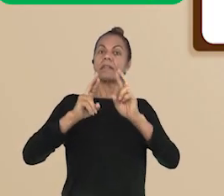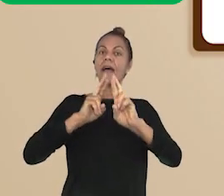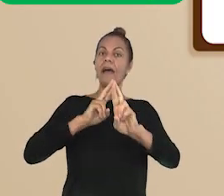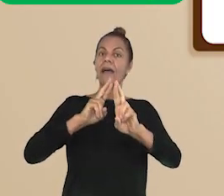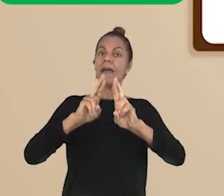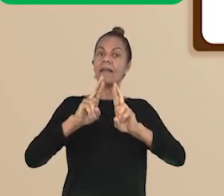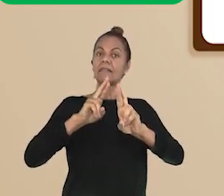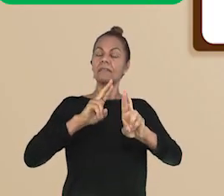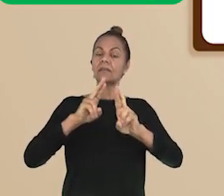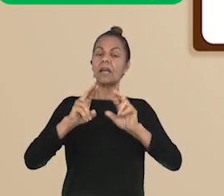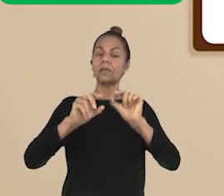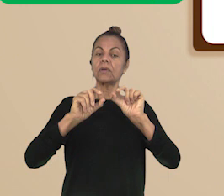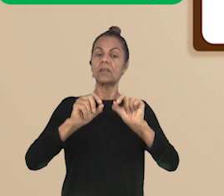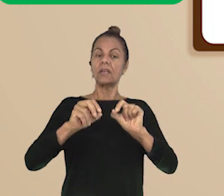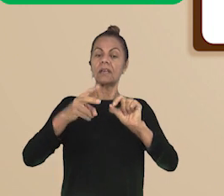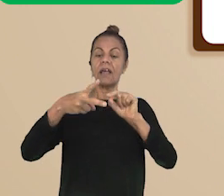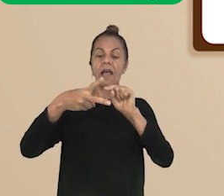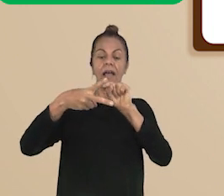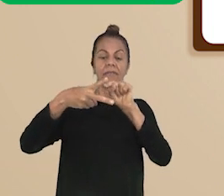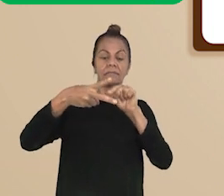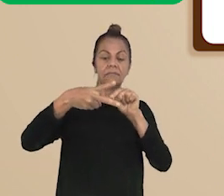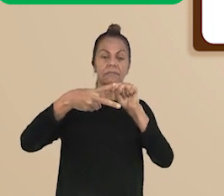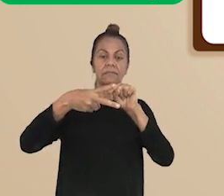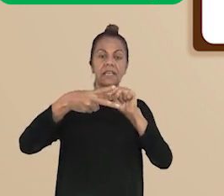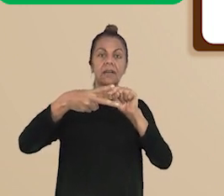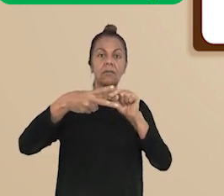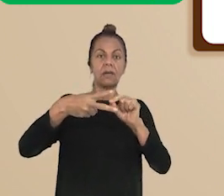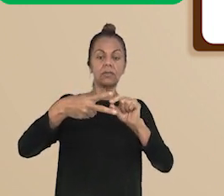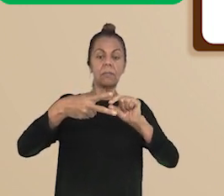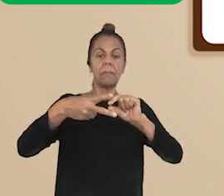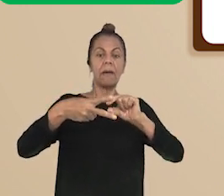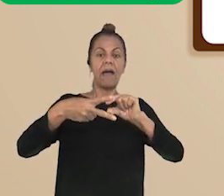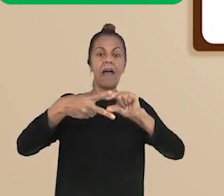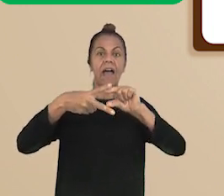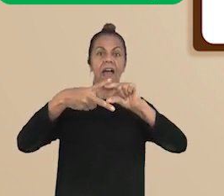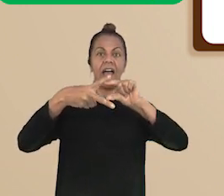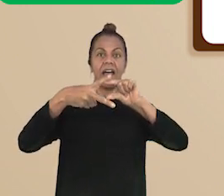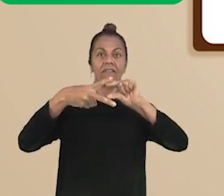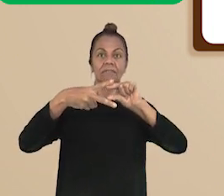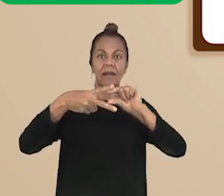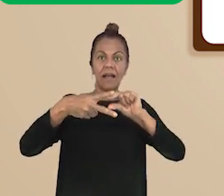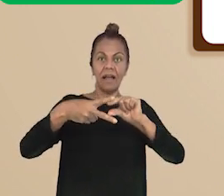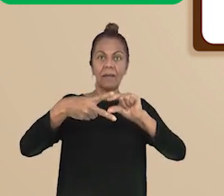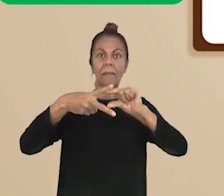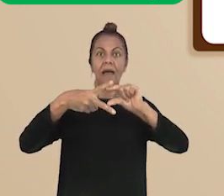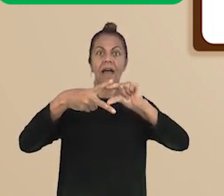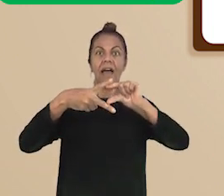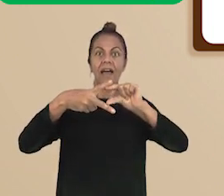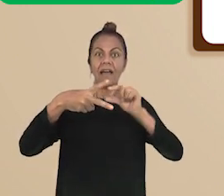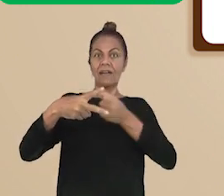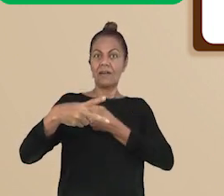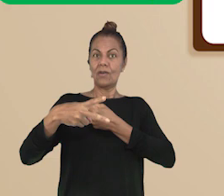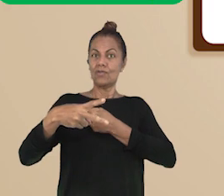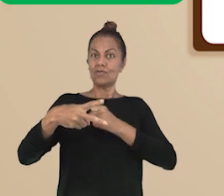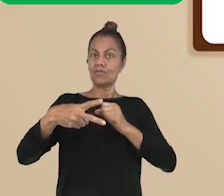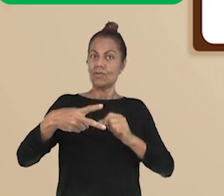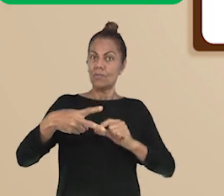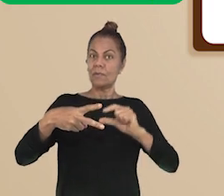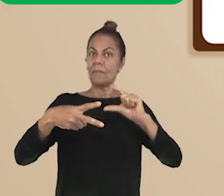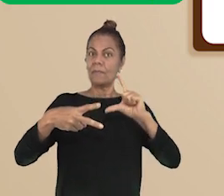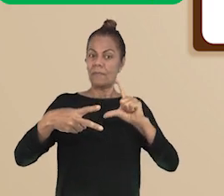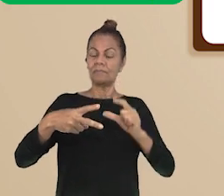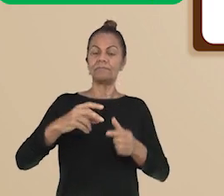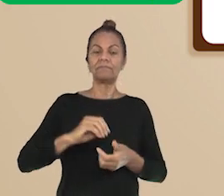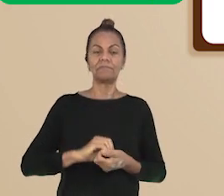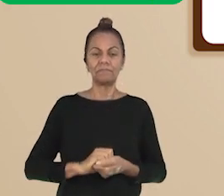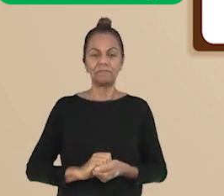é uma medida de abertura entre 2 semirretas. E deste modo, existe um número que está relacionado com cada abertura